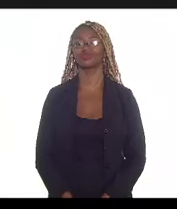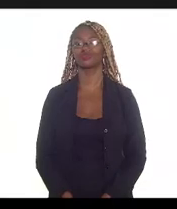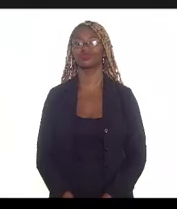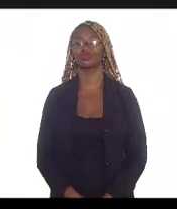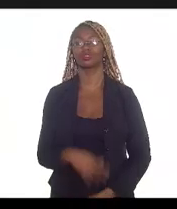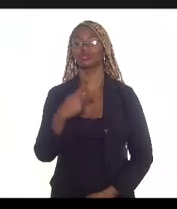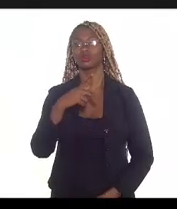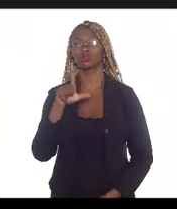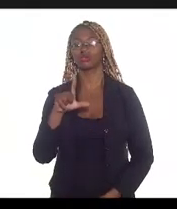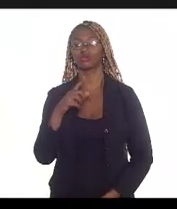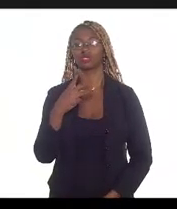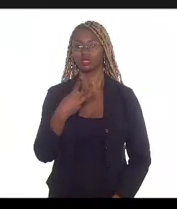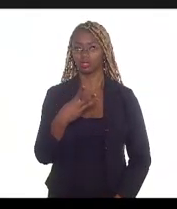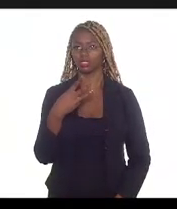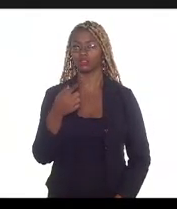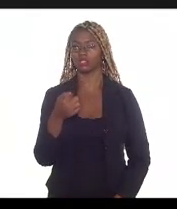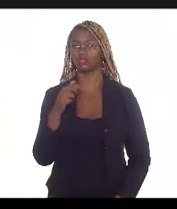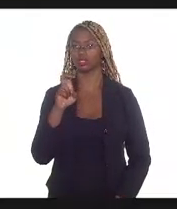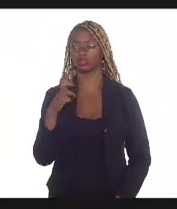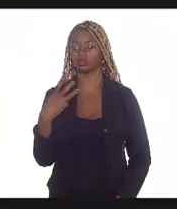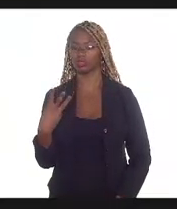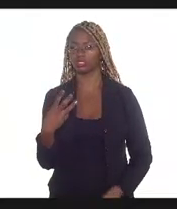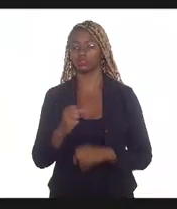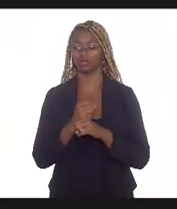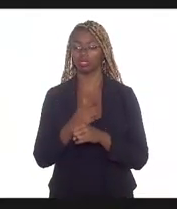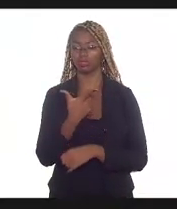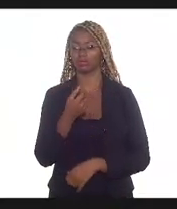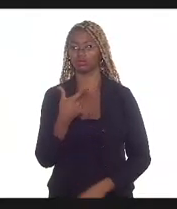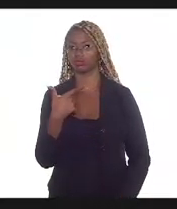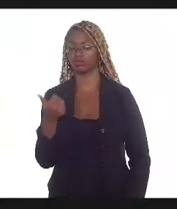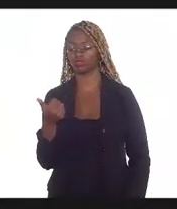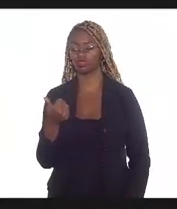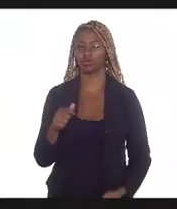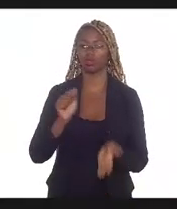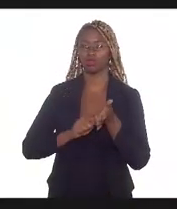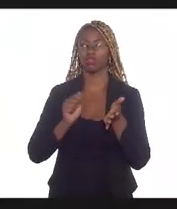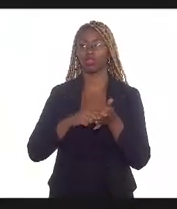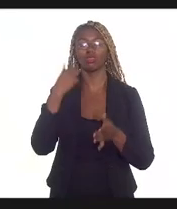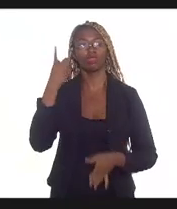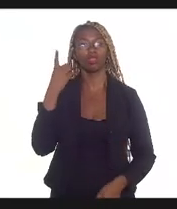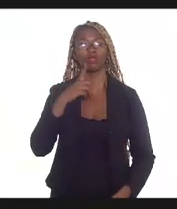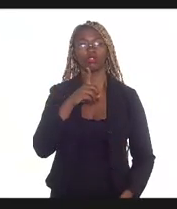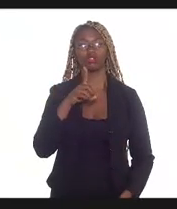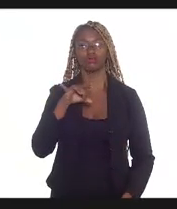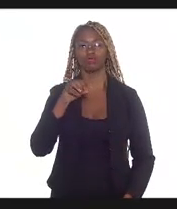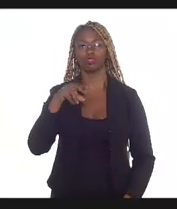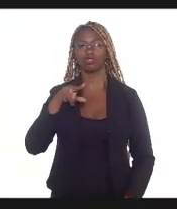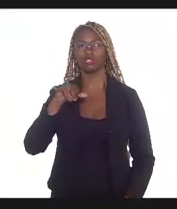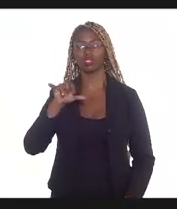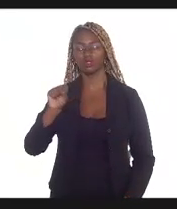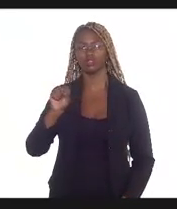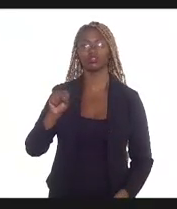Projeto de lei 3753 de 2021, autoria do deputado Dionísio Lins e André Ciliano.